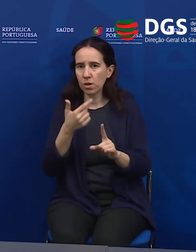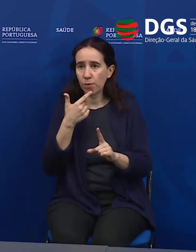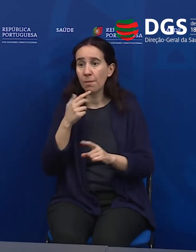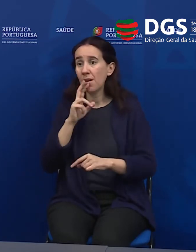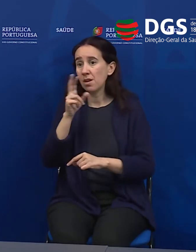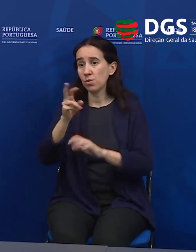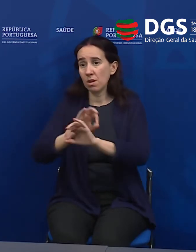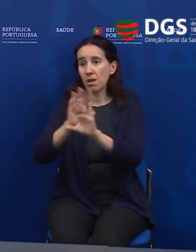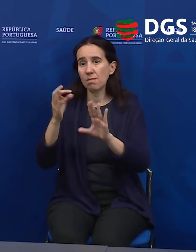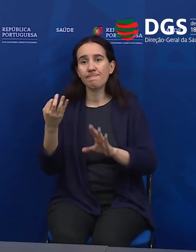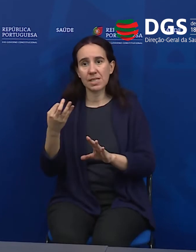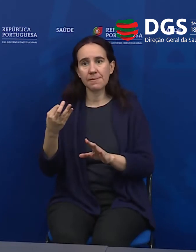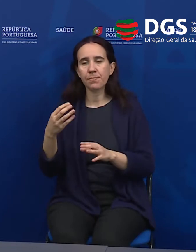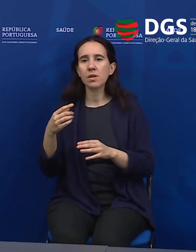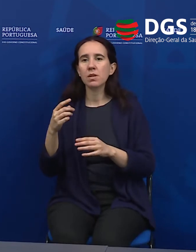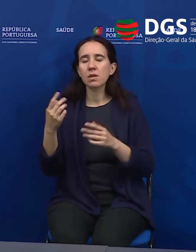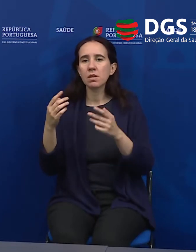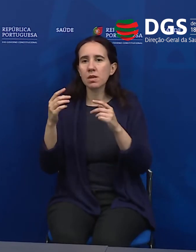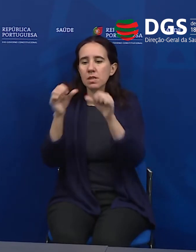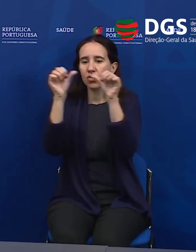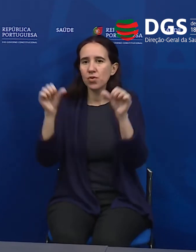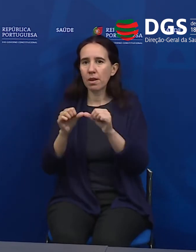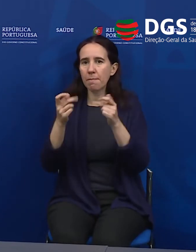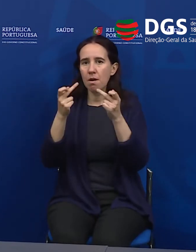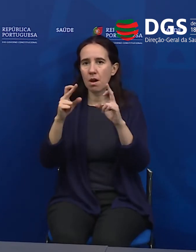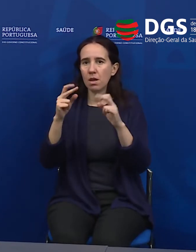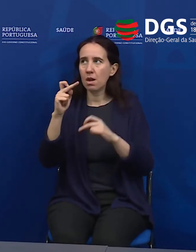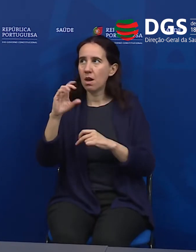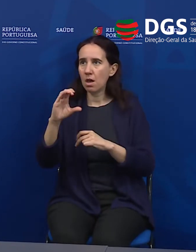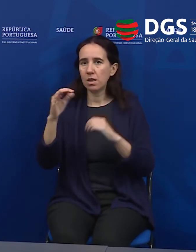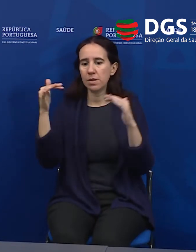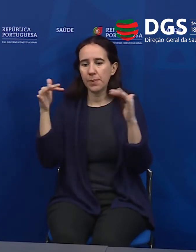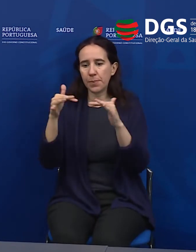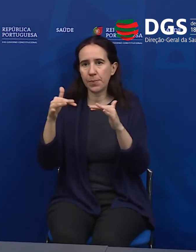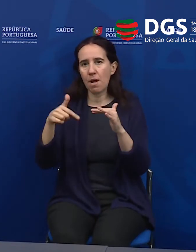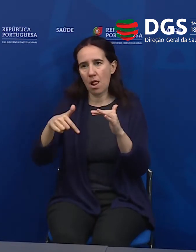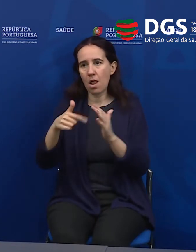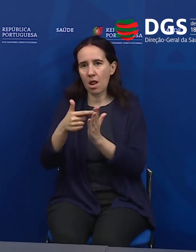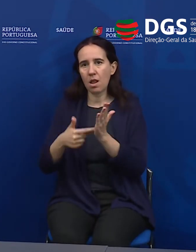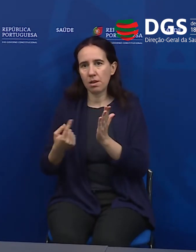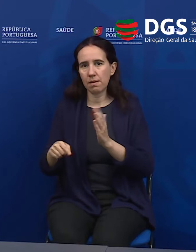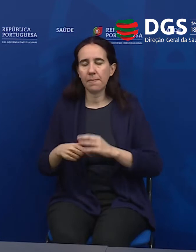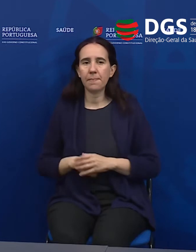respondendo claramente, sim, os sistemas de ventilação e ar-condicionado estão aqui contemplados.